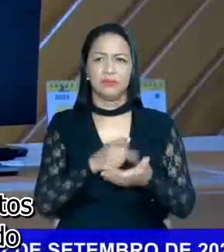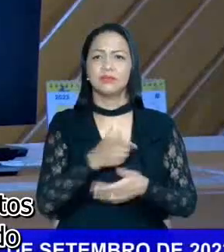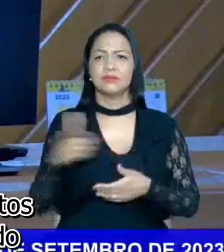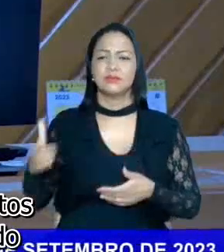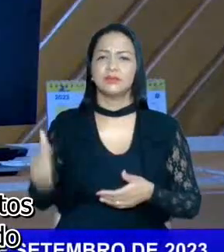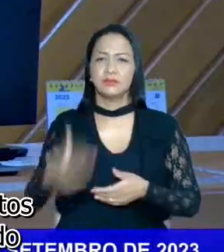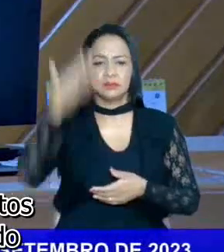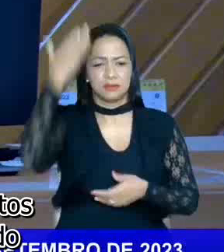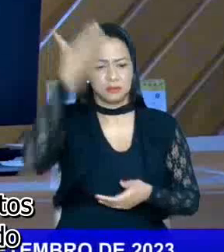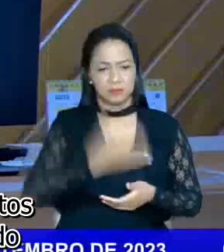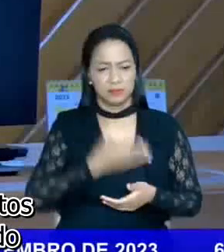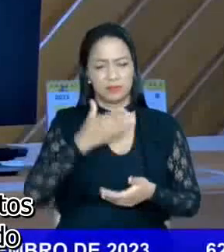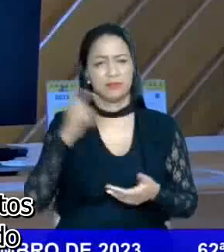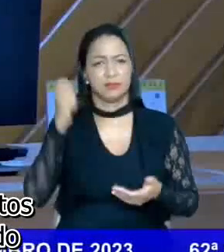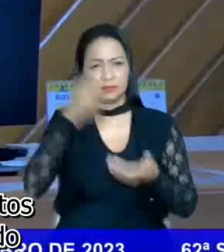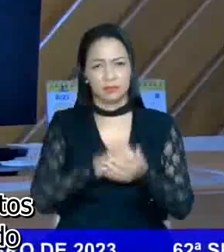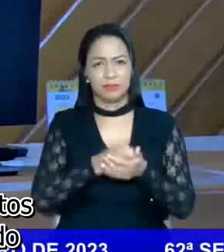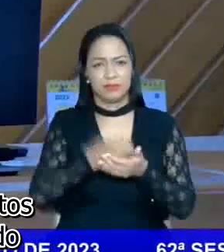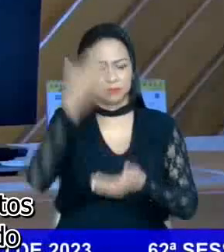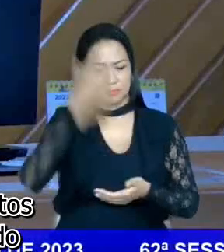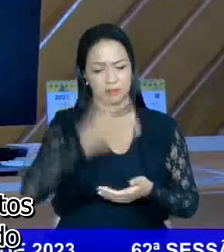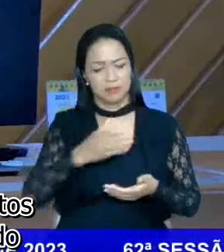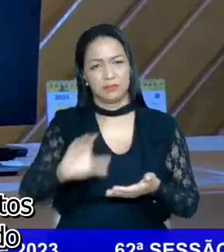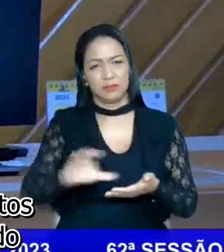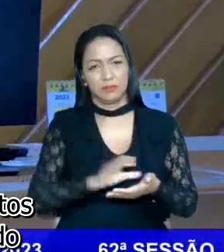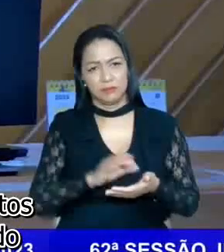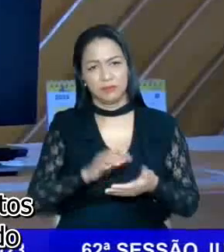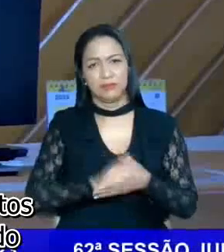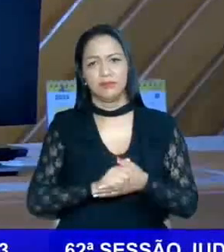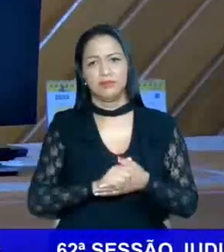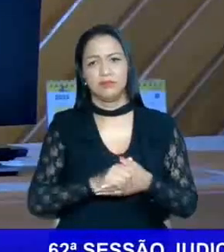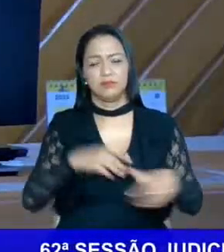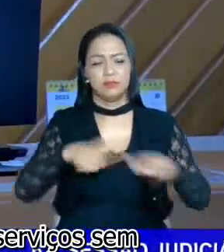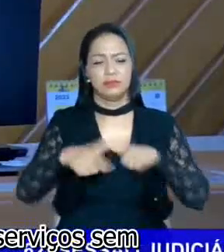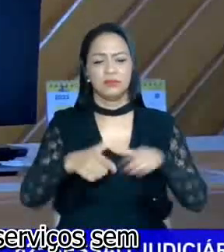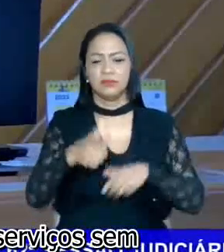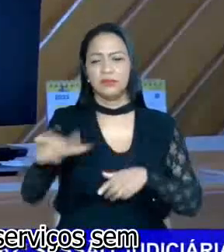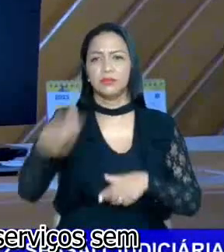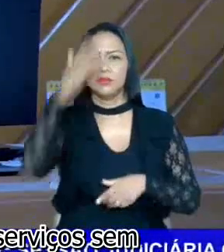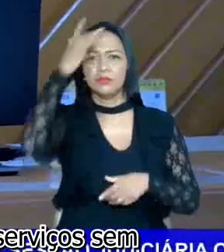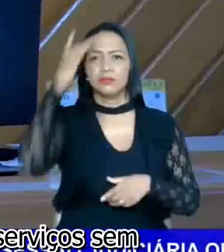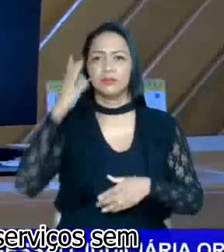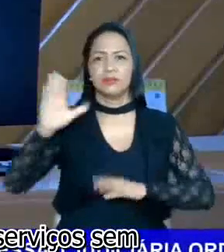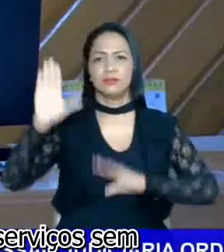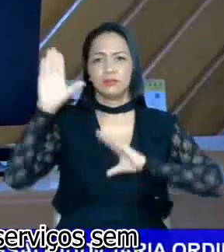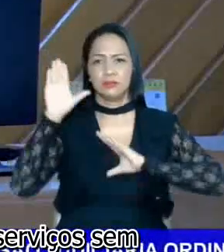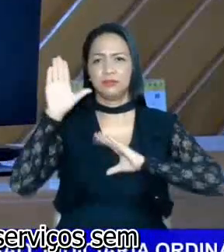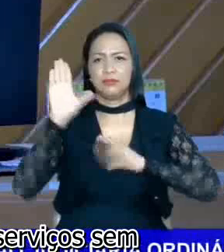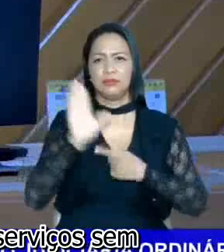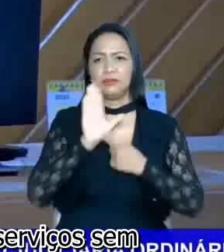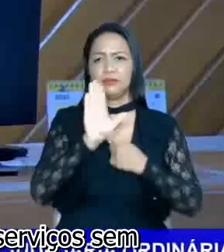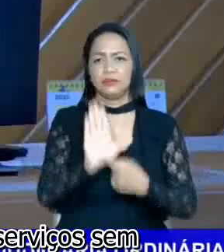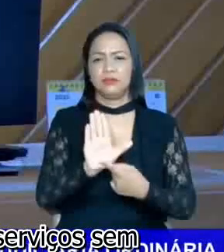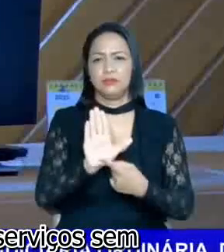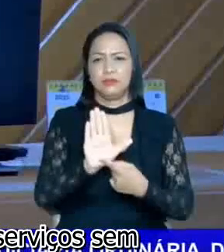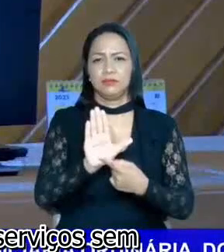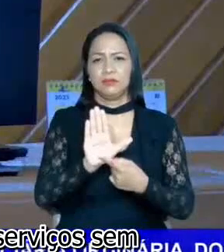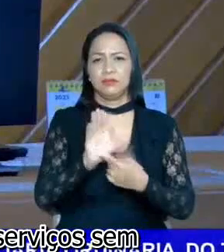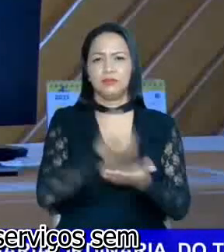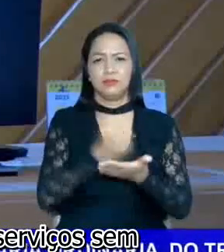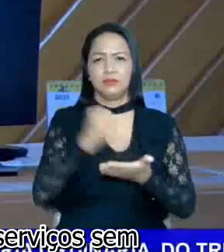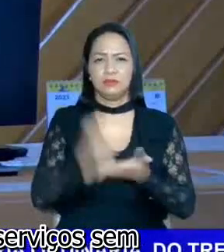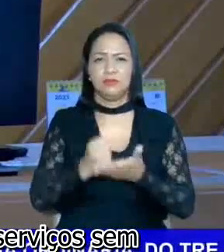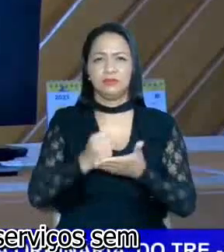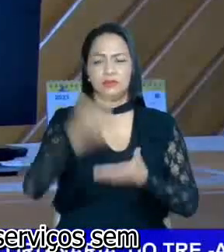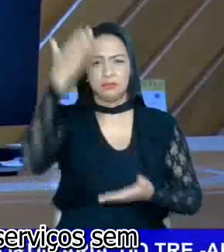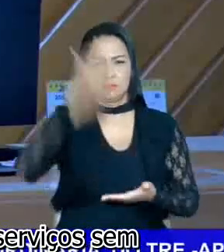não há comprovação efetiva dos gastos de prestação de serviço por terceiros quando o candidato ele apresenta contratos